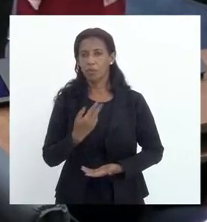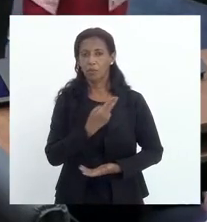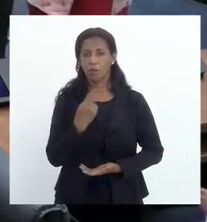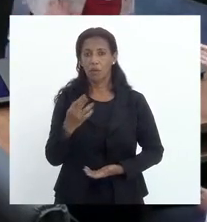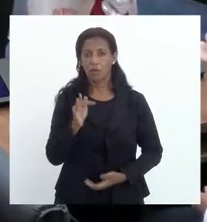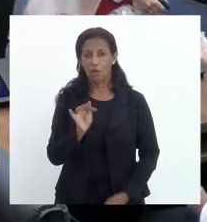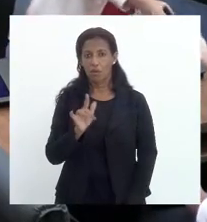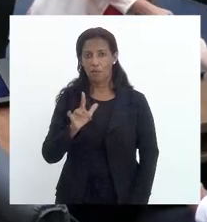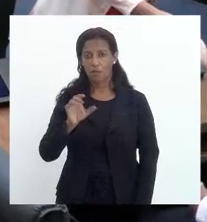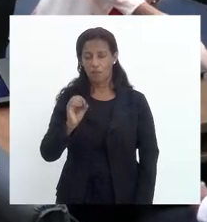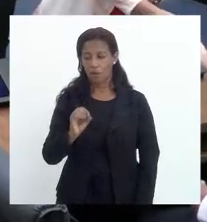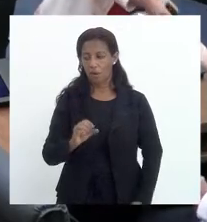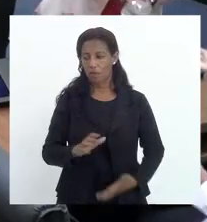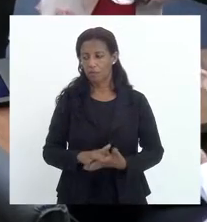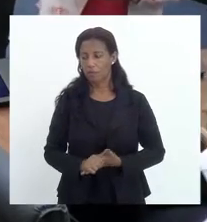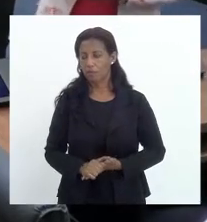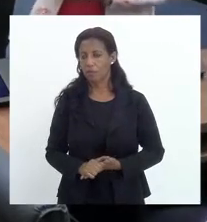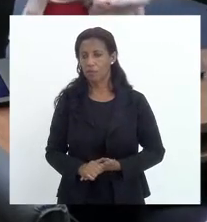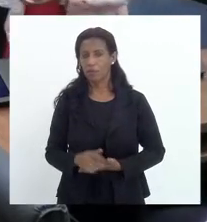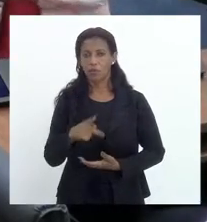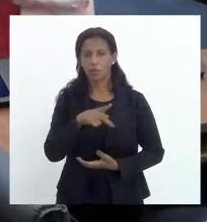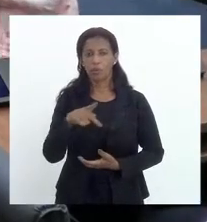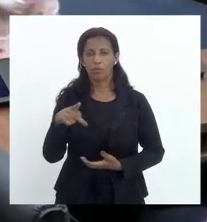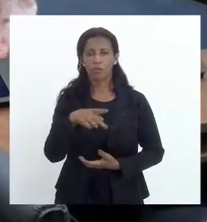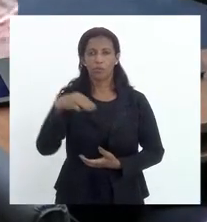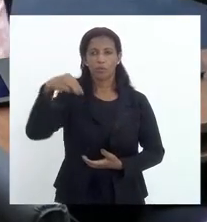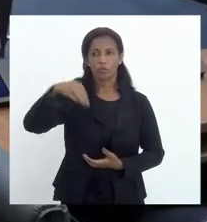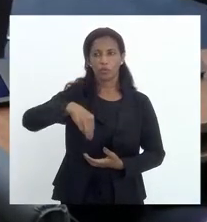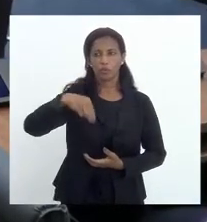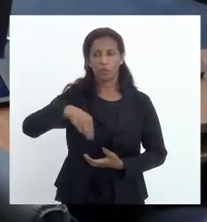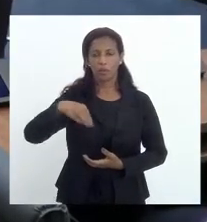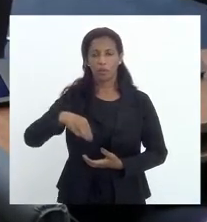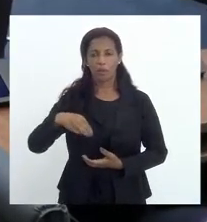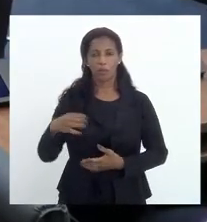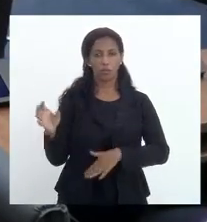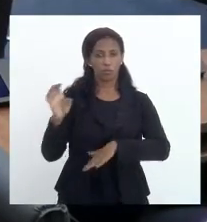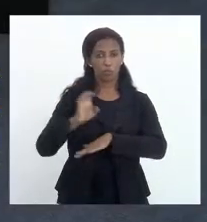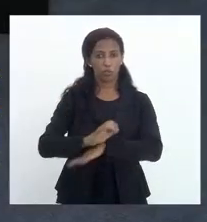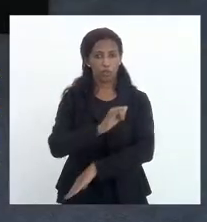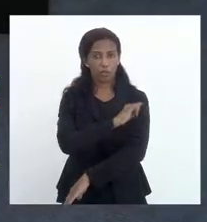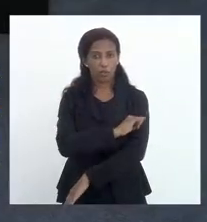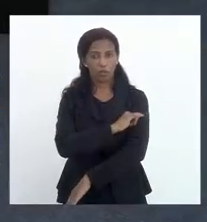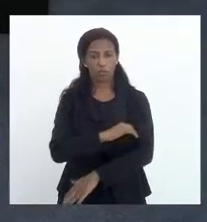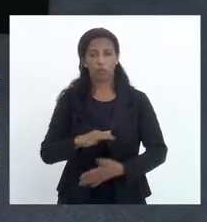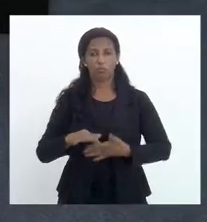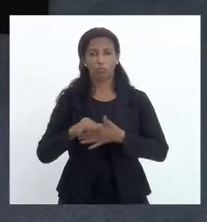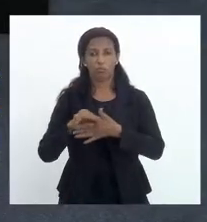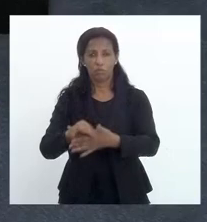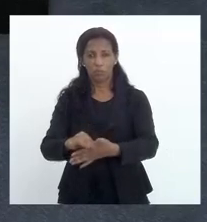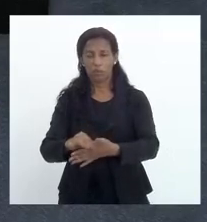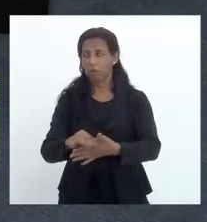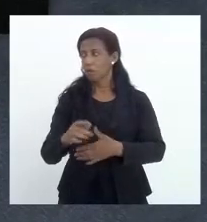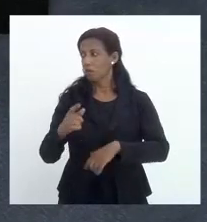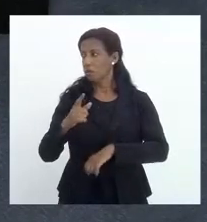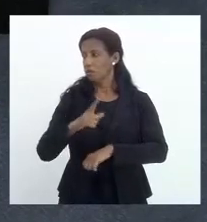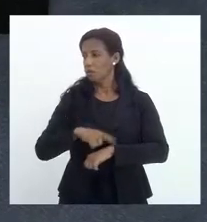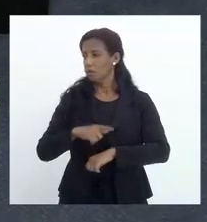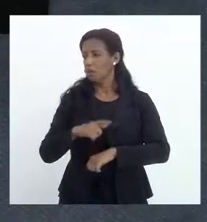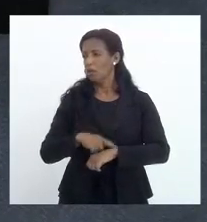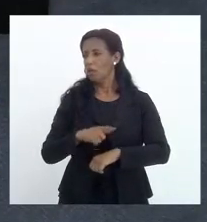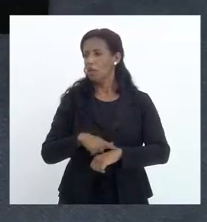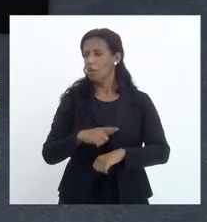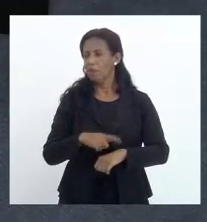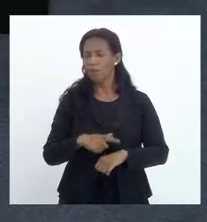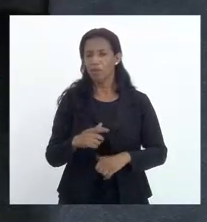Flávio, sou professor de matemática da Rede Estadual do Rio de Janeiro. Sou representante, nesse momento, do Sindicato Estadual